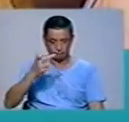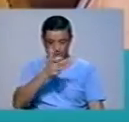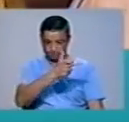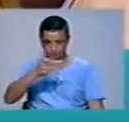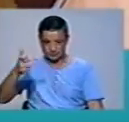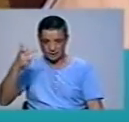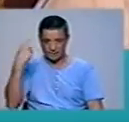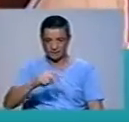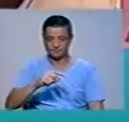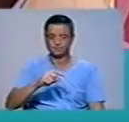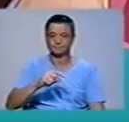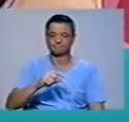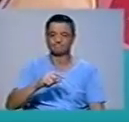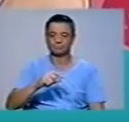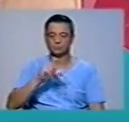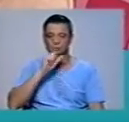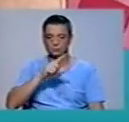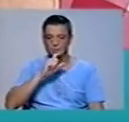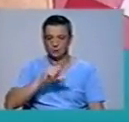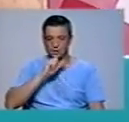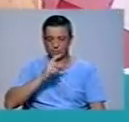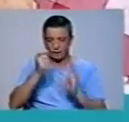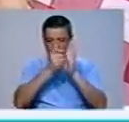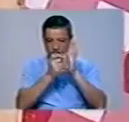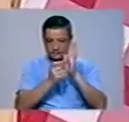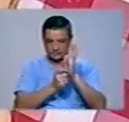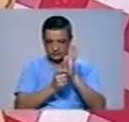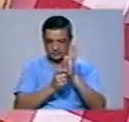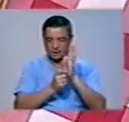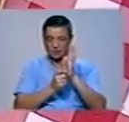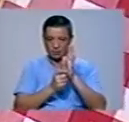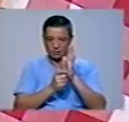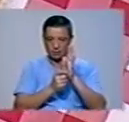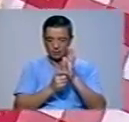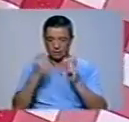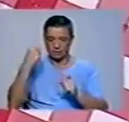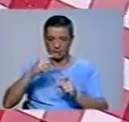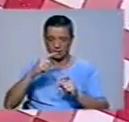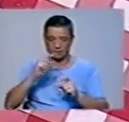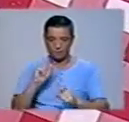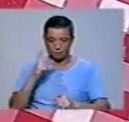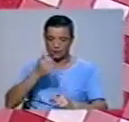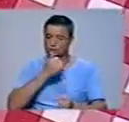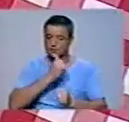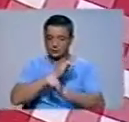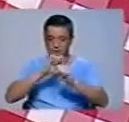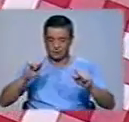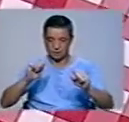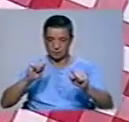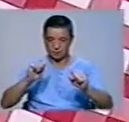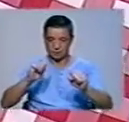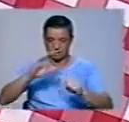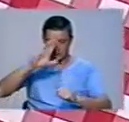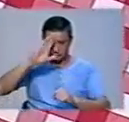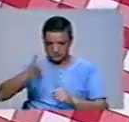rtp.pt/praca. É aí que pode acompanhar a receita na íntegra com a velocidade que quiser. Sempre